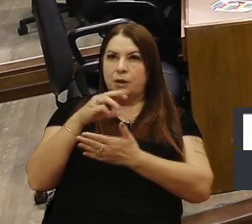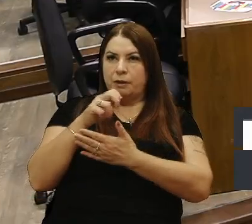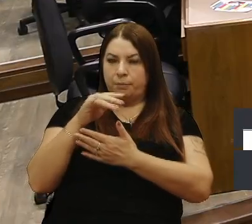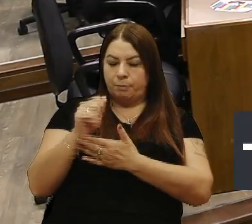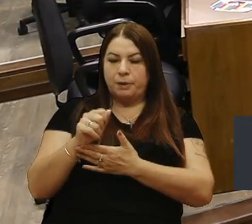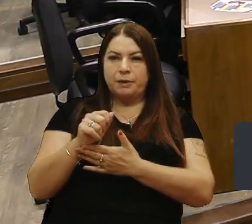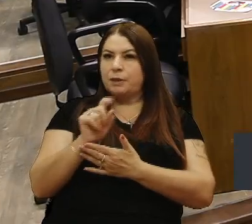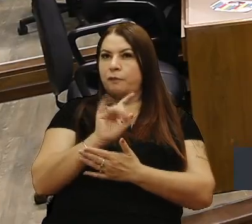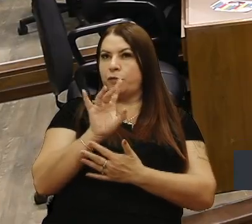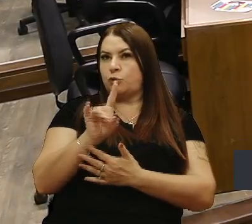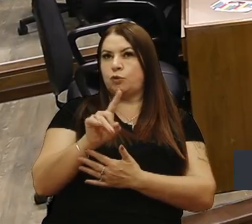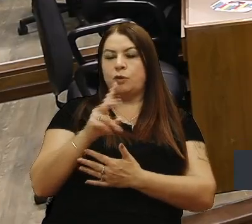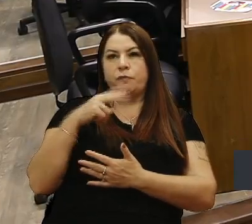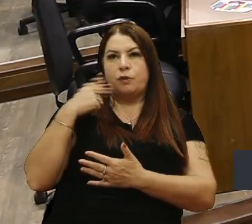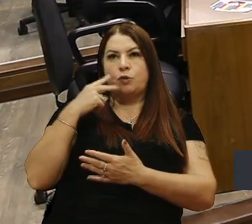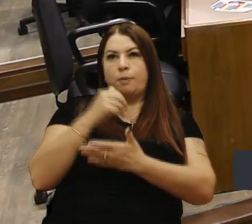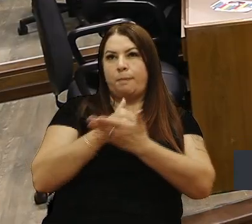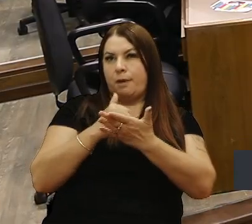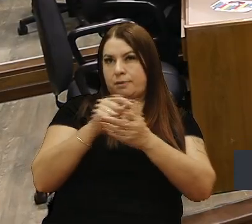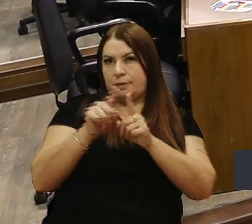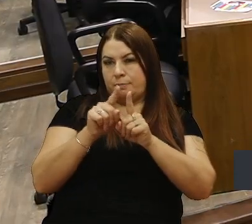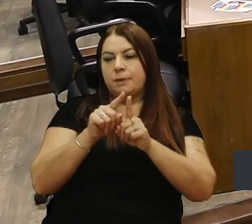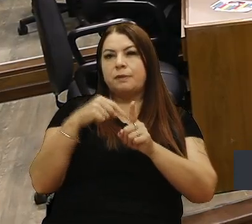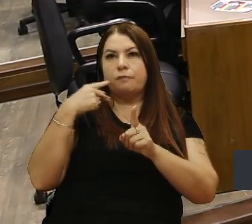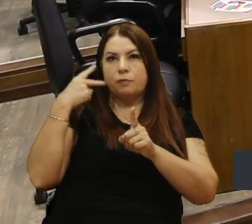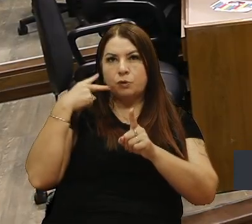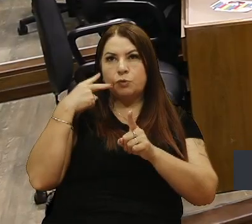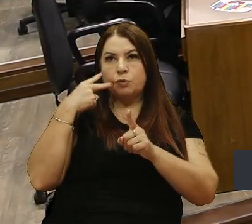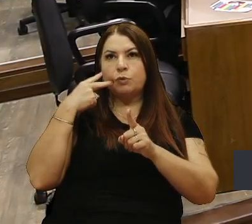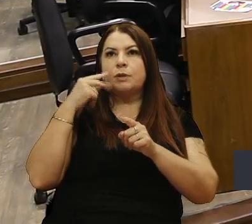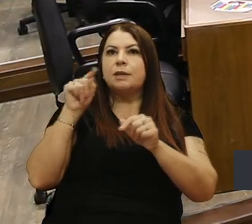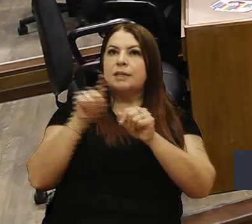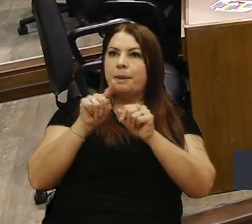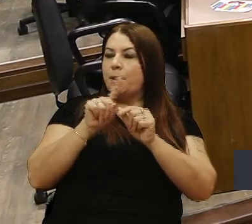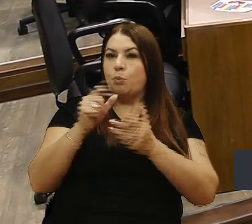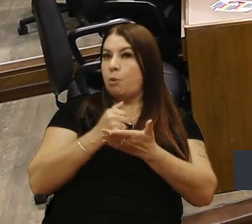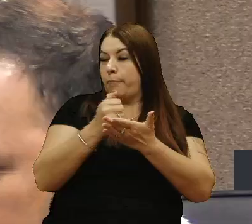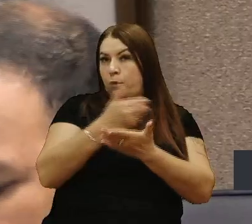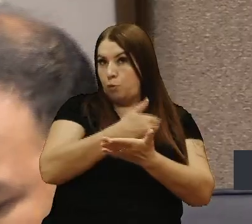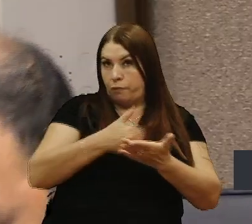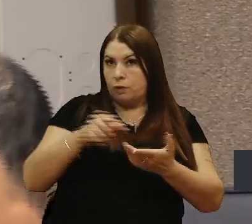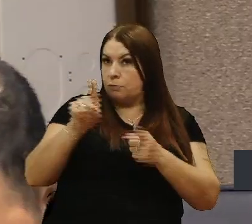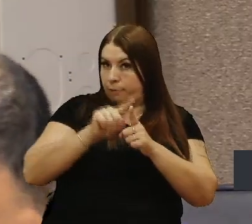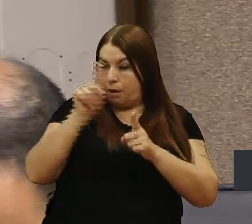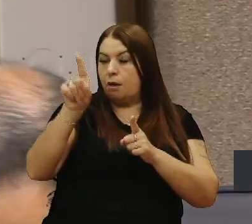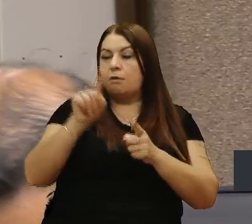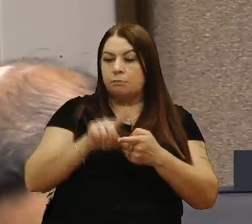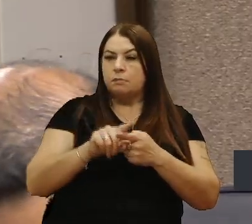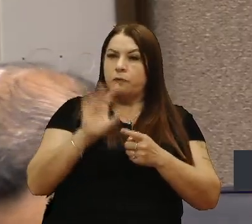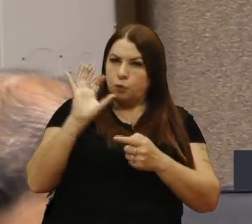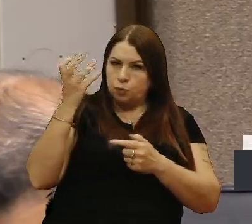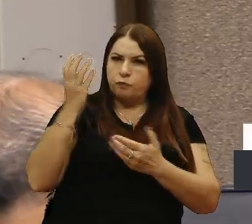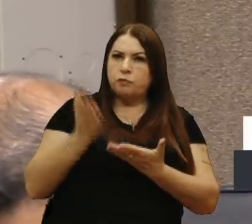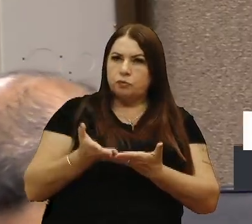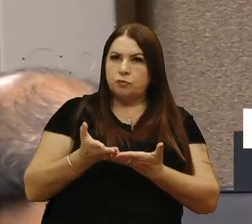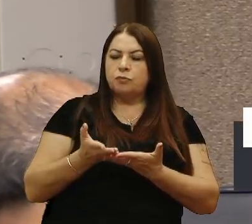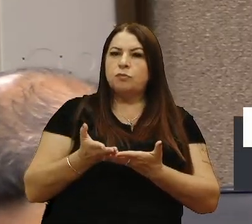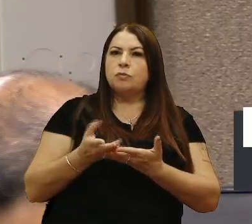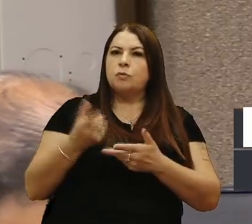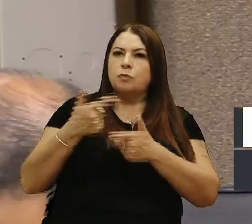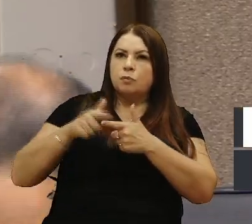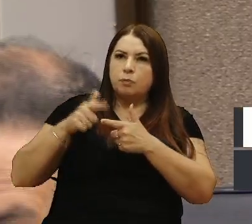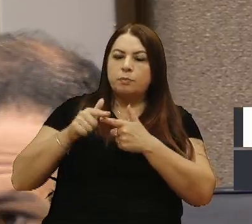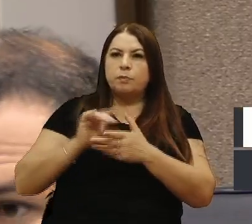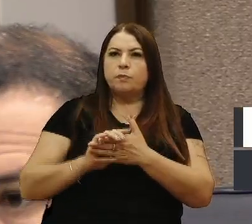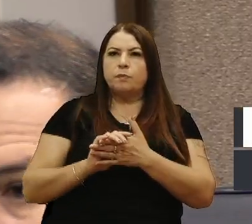e não foi só vereadores da base, foram vereadores da oposição também estavam lá. Foi resolvido tanto os